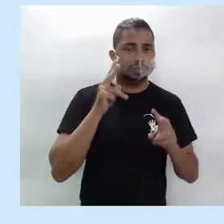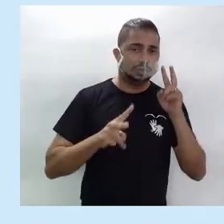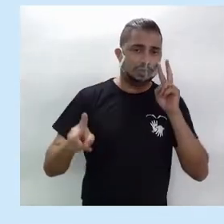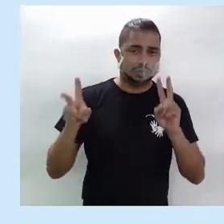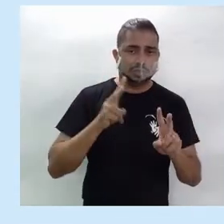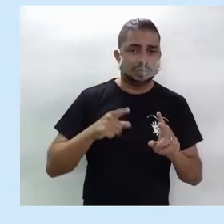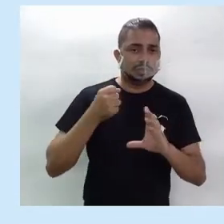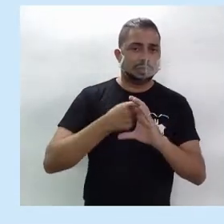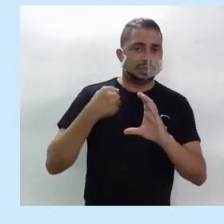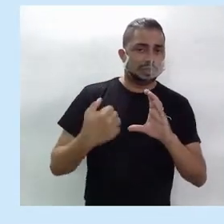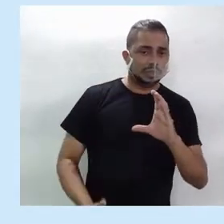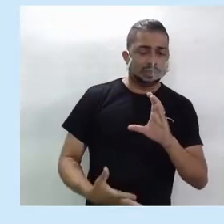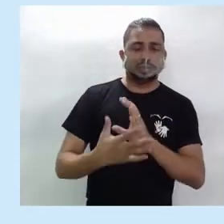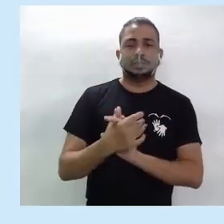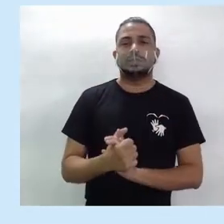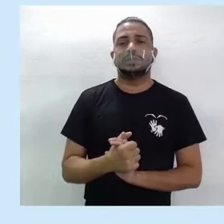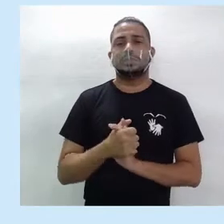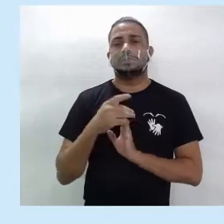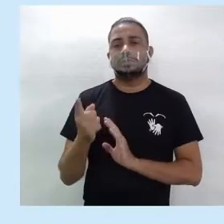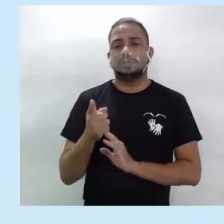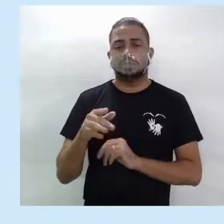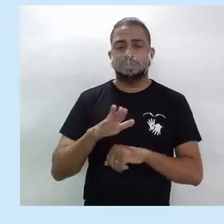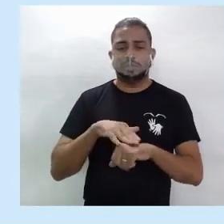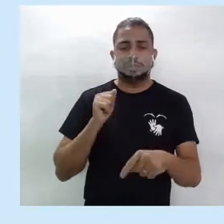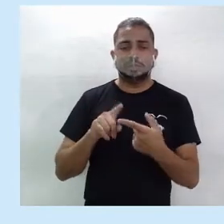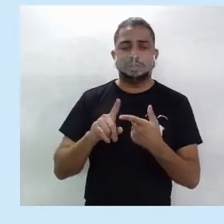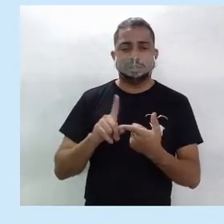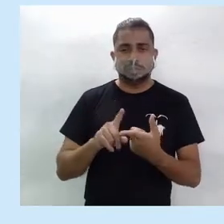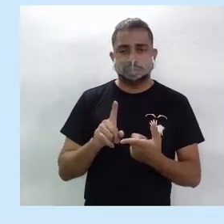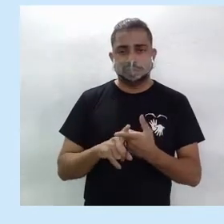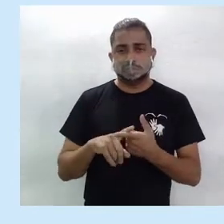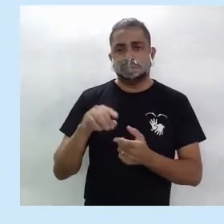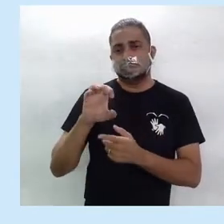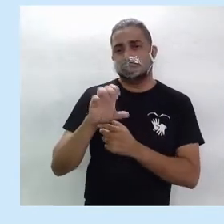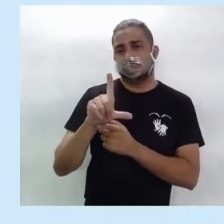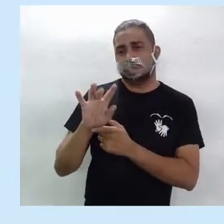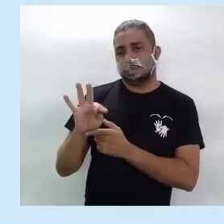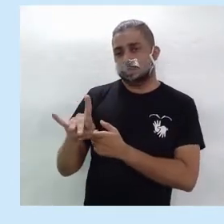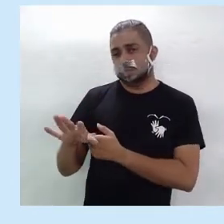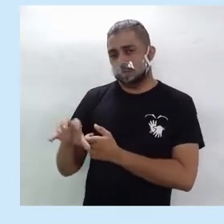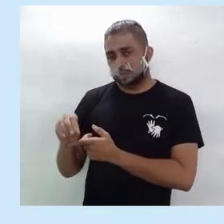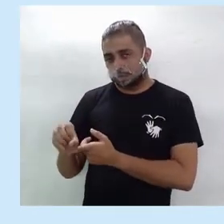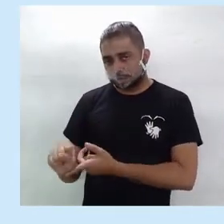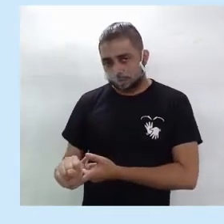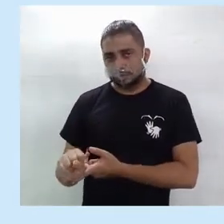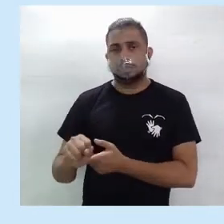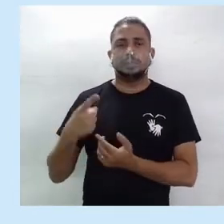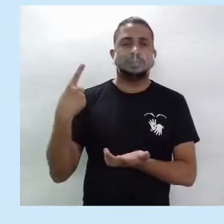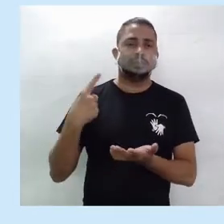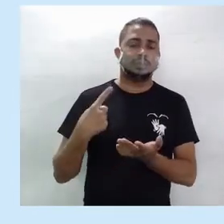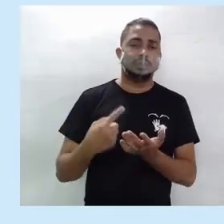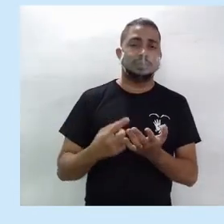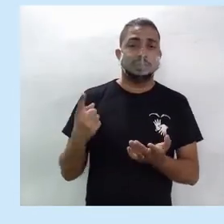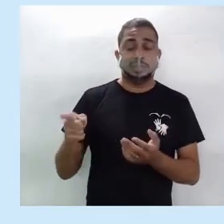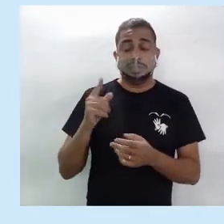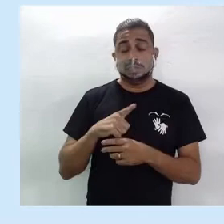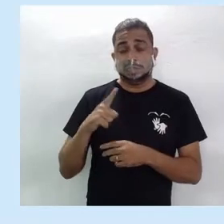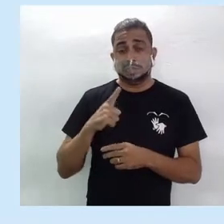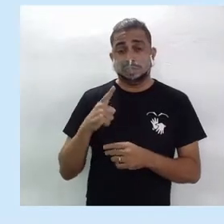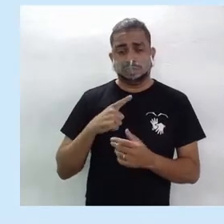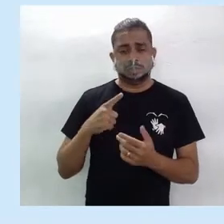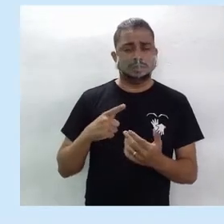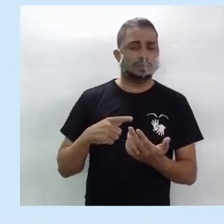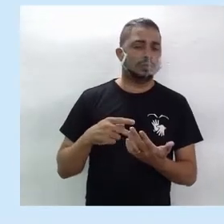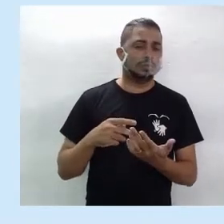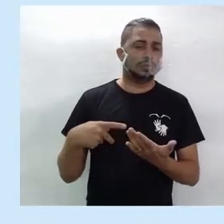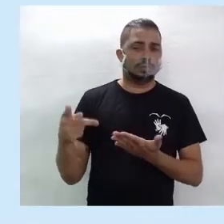essas características, tá? Para esses chamados também elementos, tá? Então, os elementos do mapa são importantes